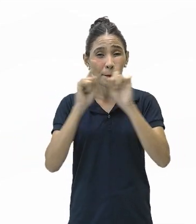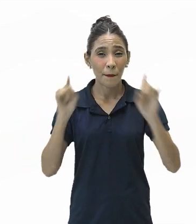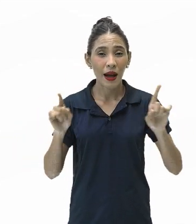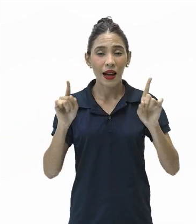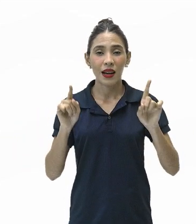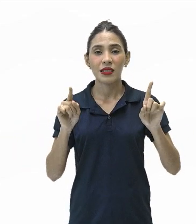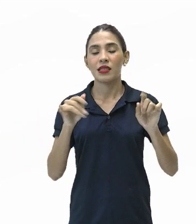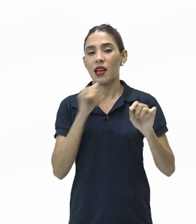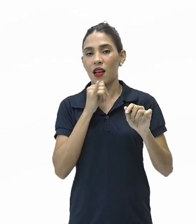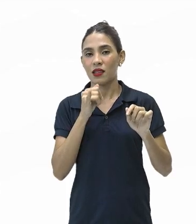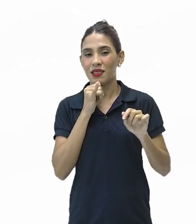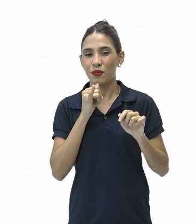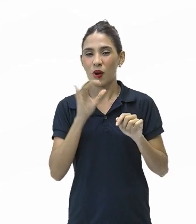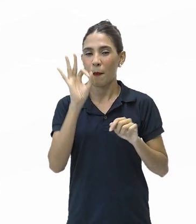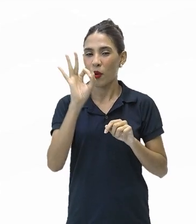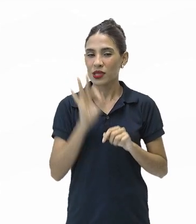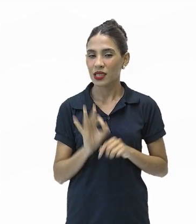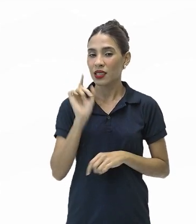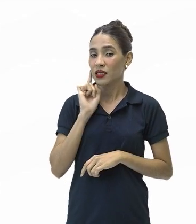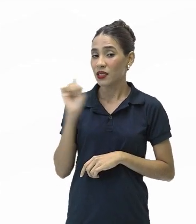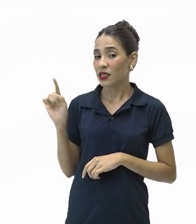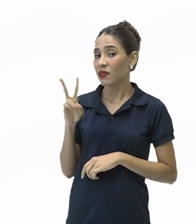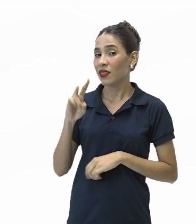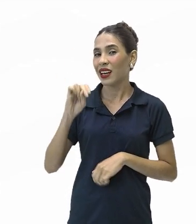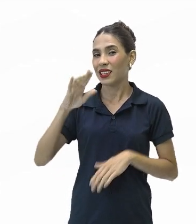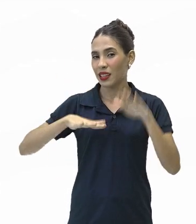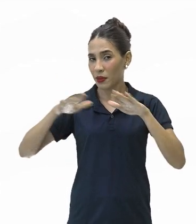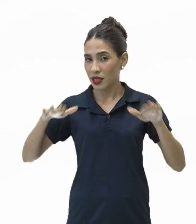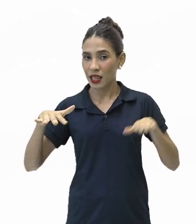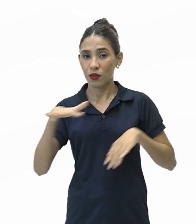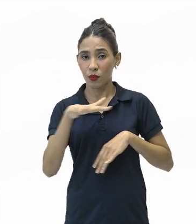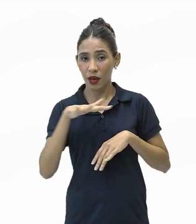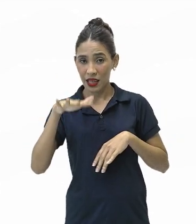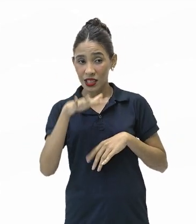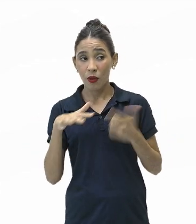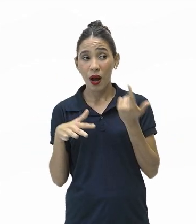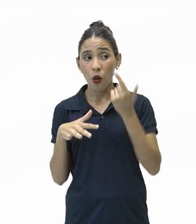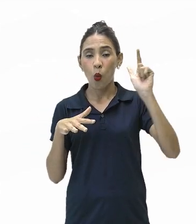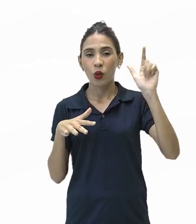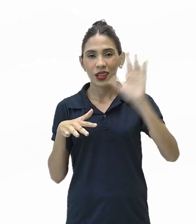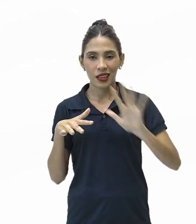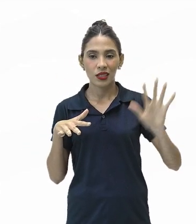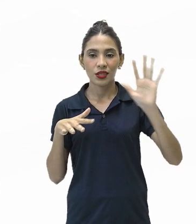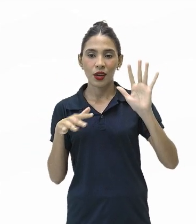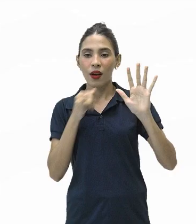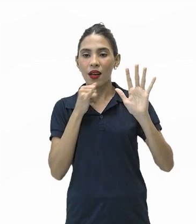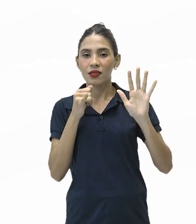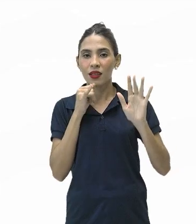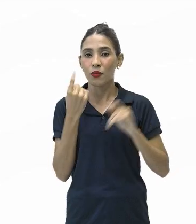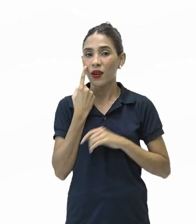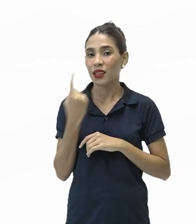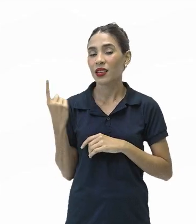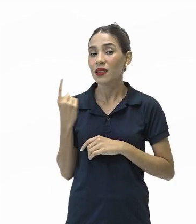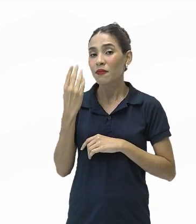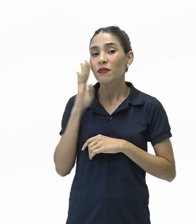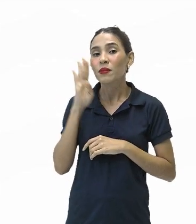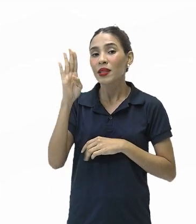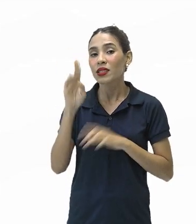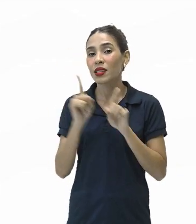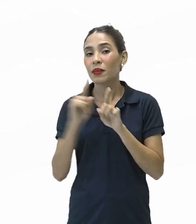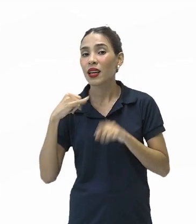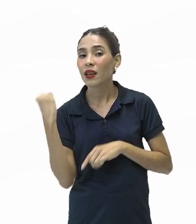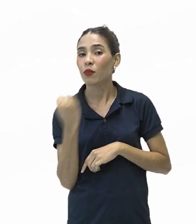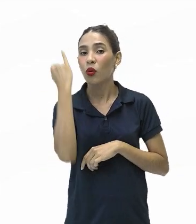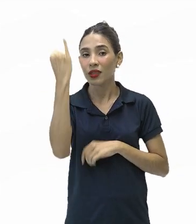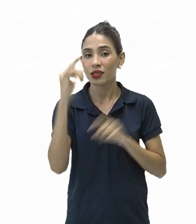respeito a esta porcentagem, ela vai variar de uma região para outra, né, conforme, principalmente, a